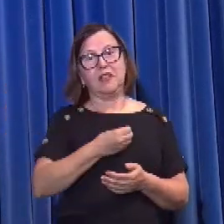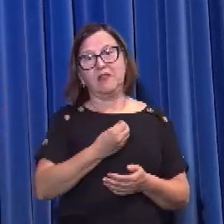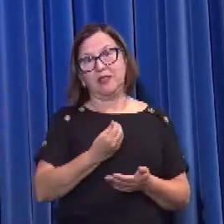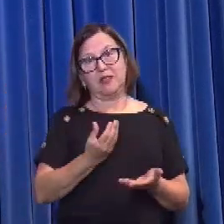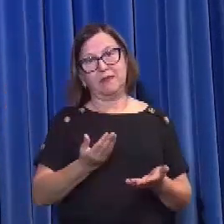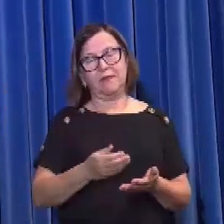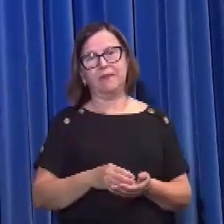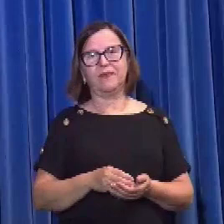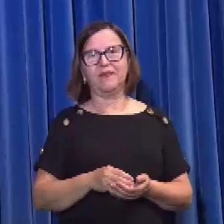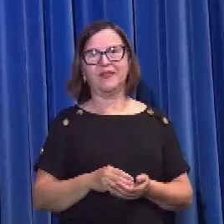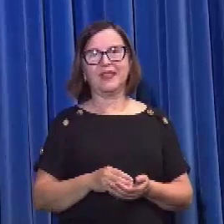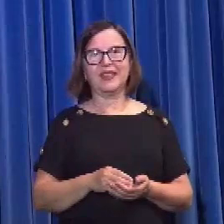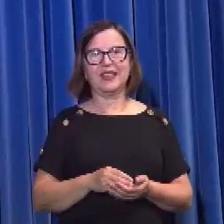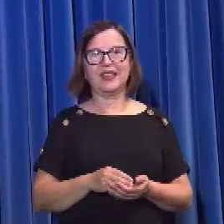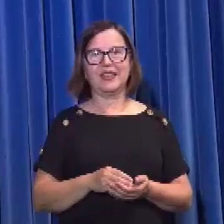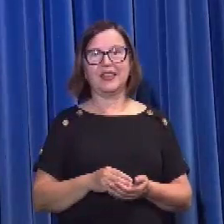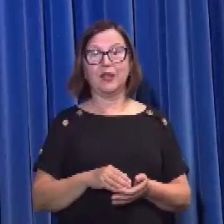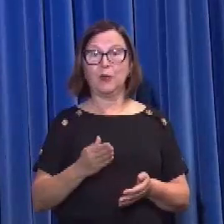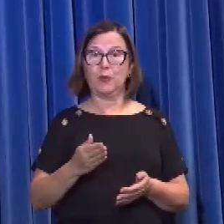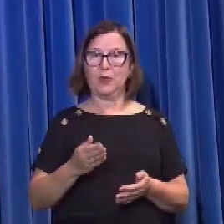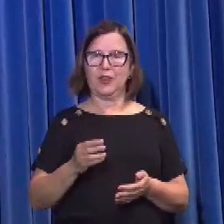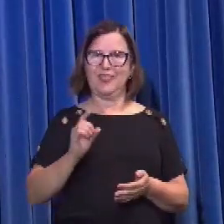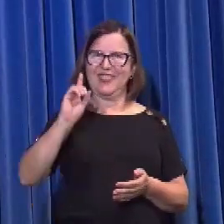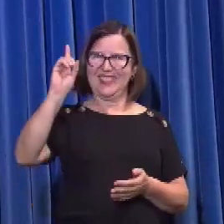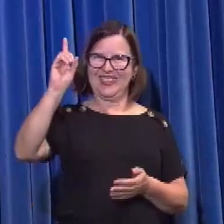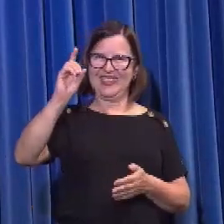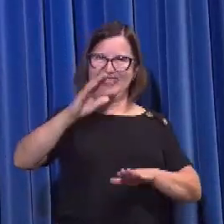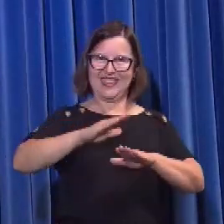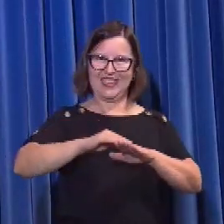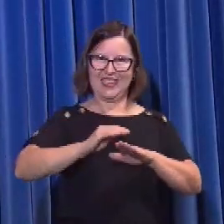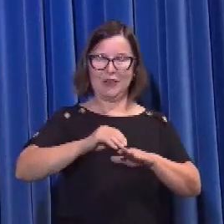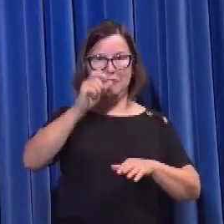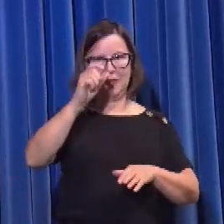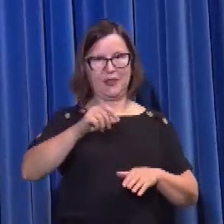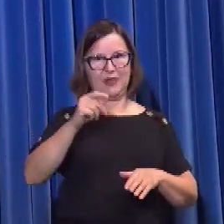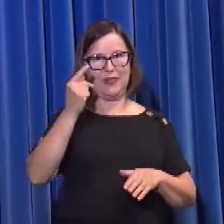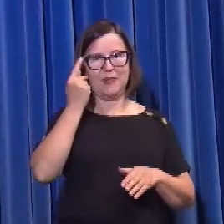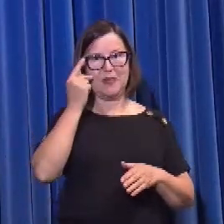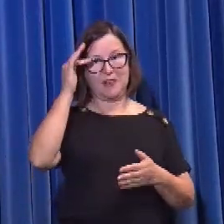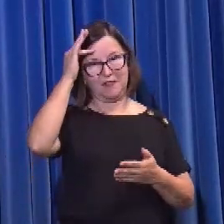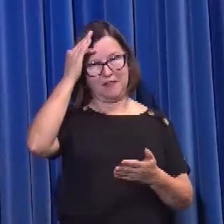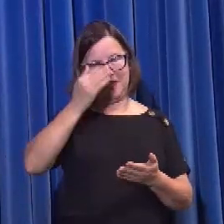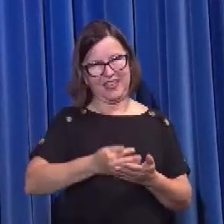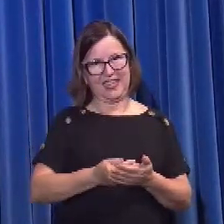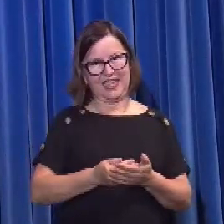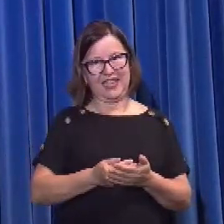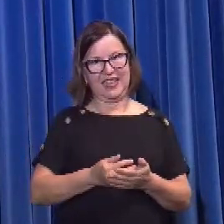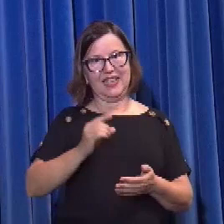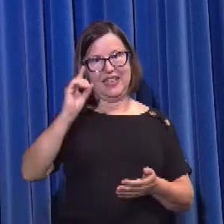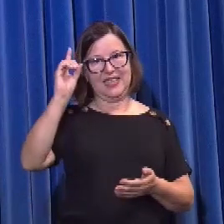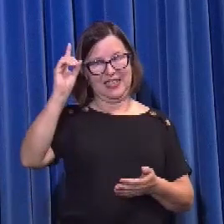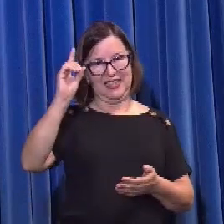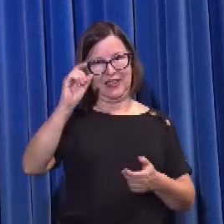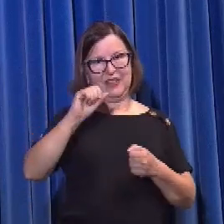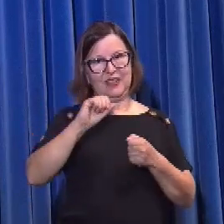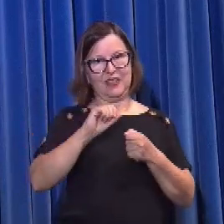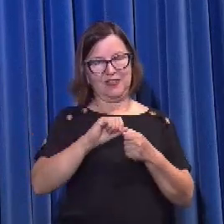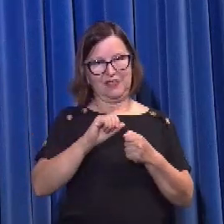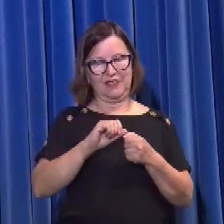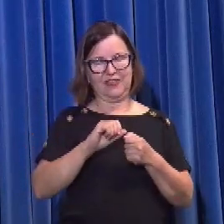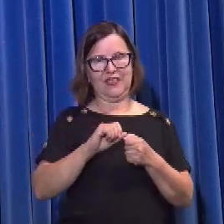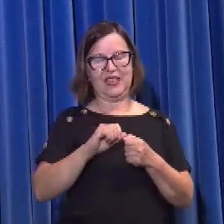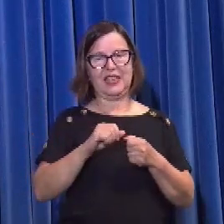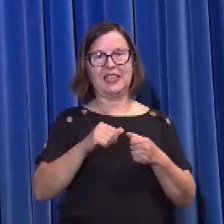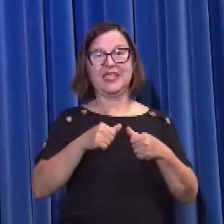Quando Deus chama um homem à fé, Ele também faz esse homem perseverar nesse estado até o